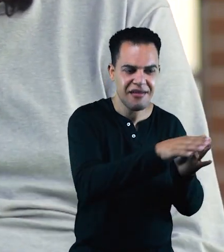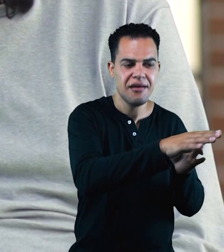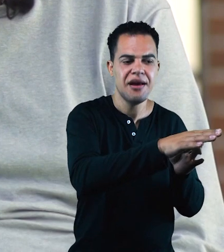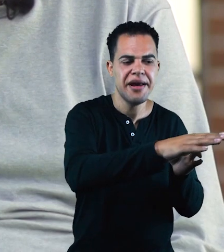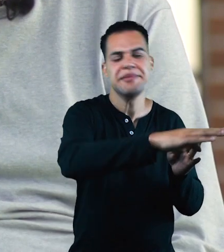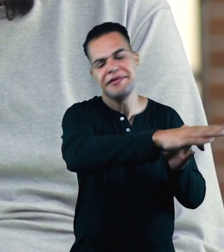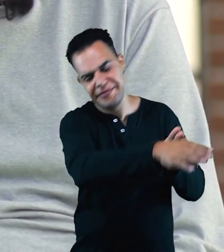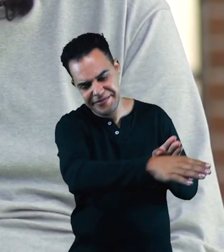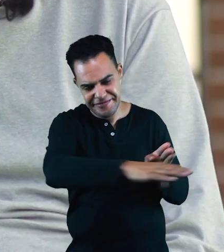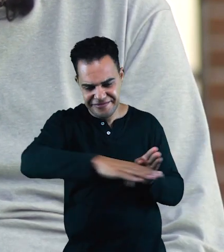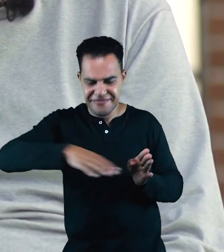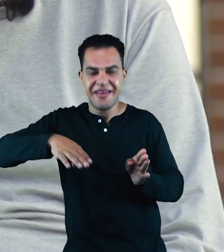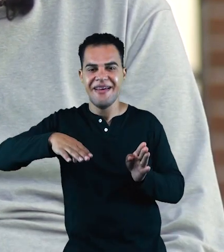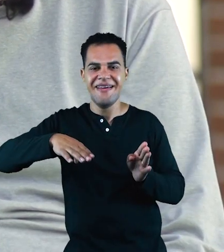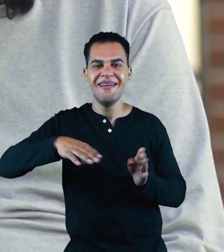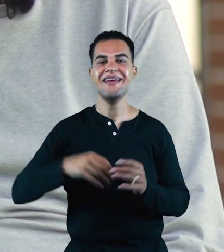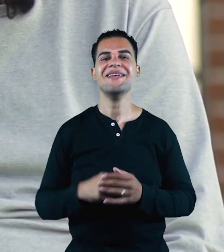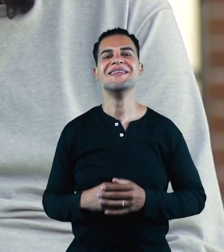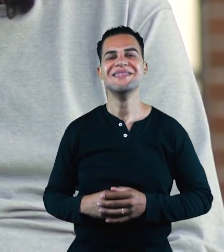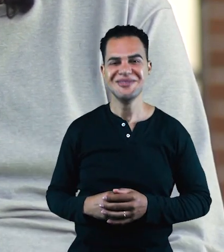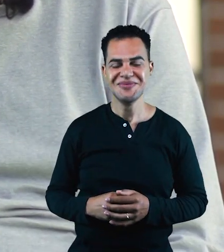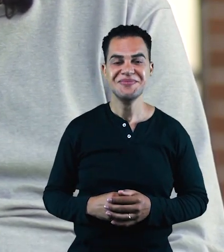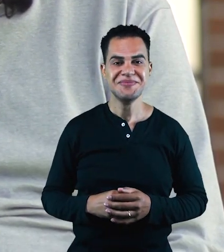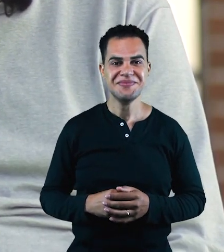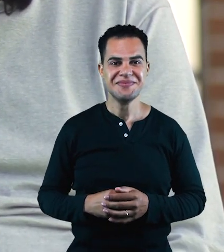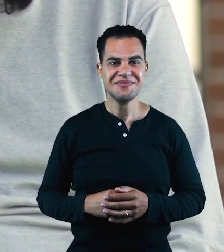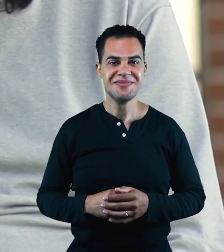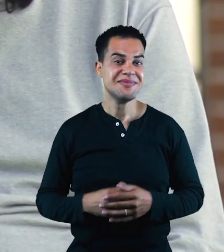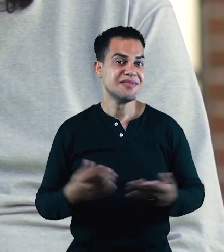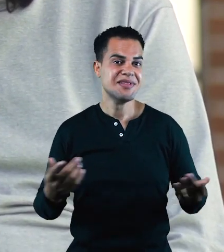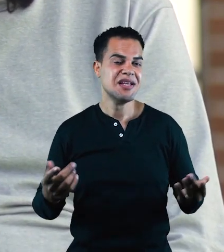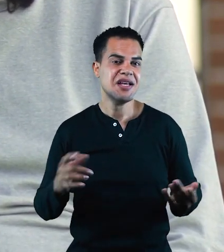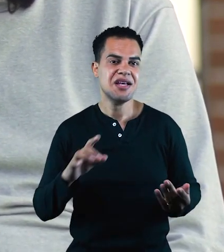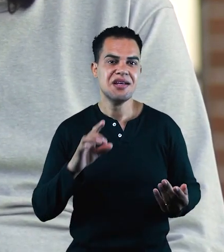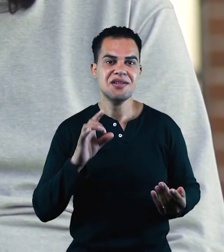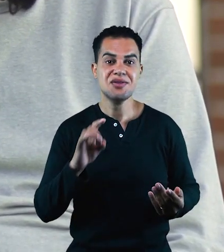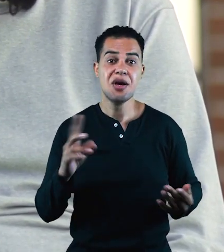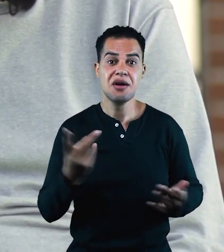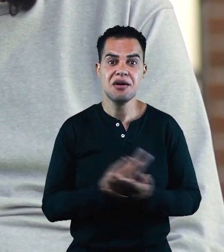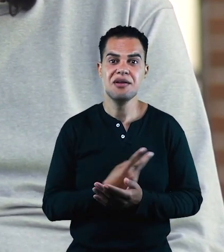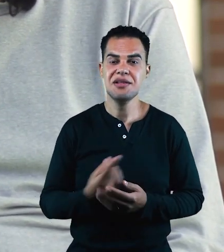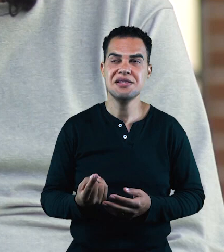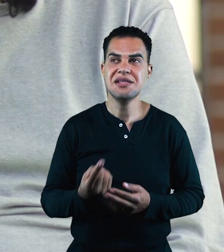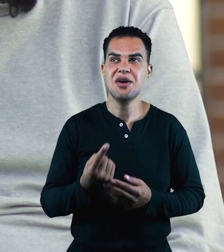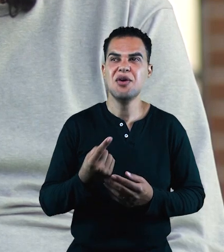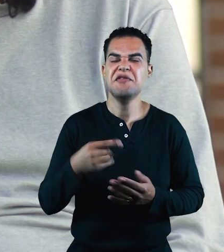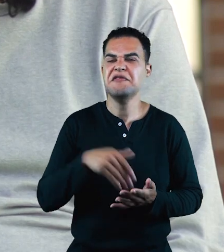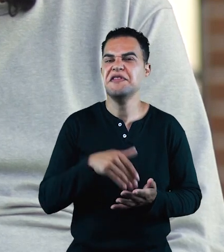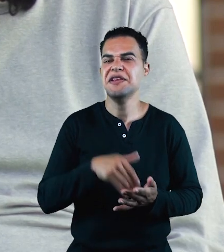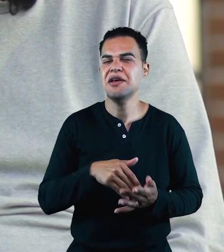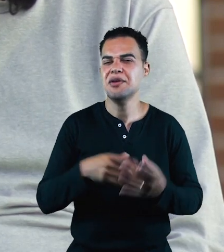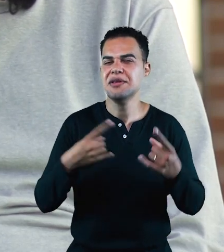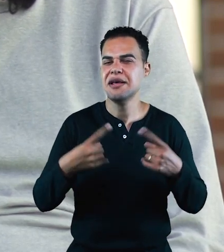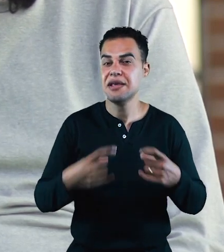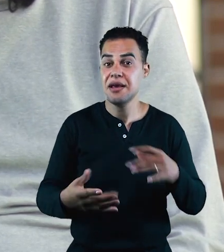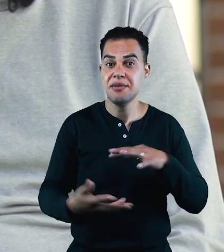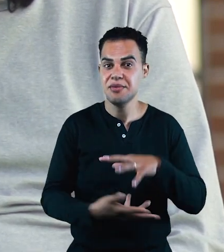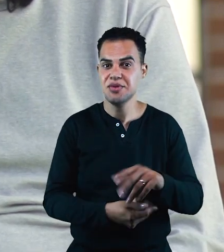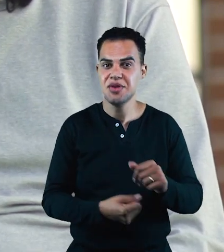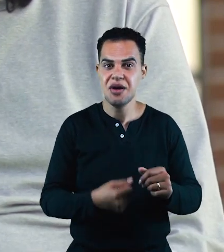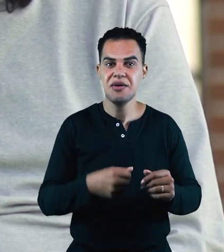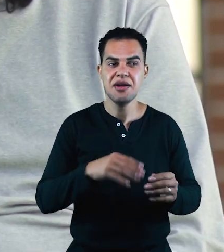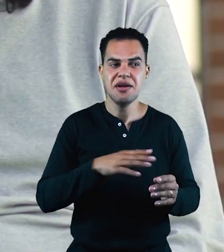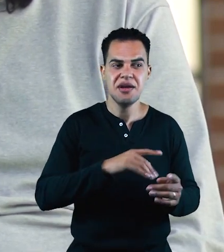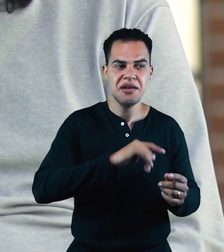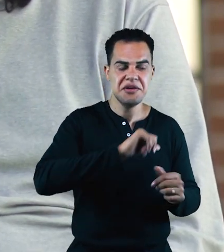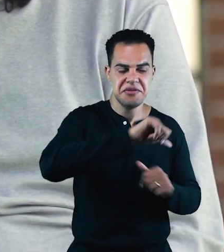estava de ré aqui, o trem. Só uma vez que terminou a Guerra Mundial, que o trem entrou de frente